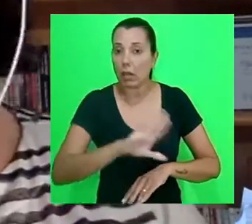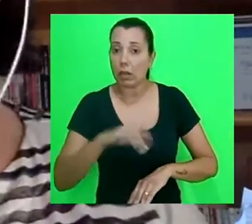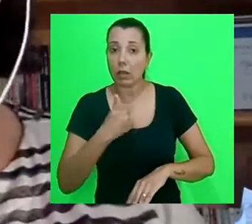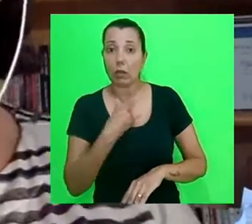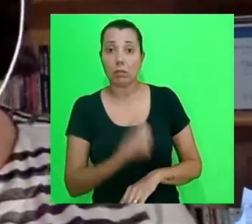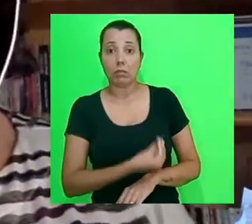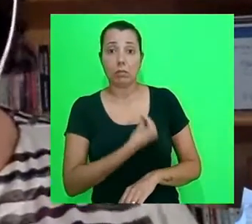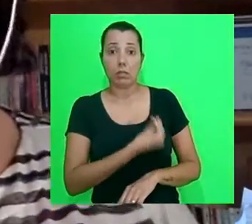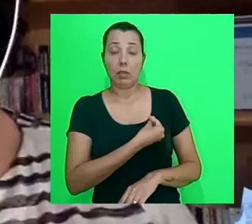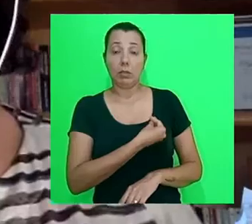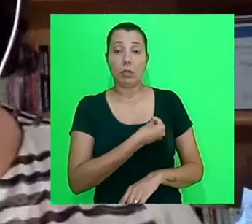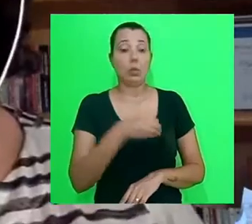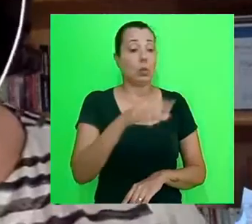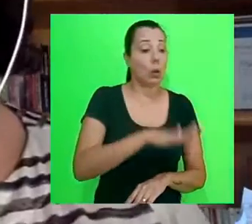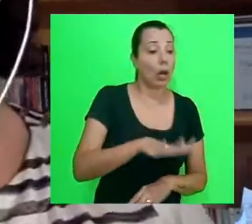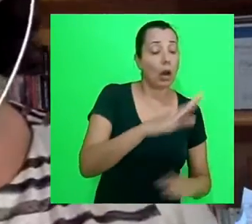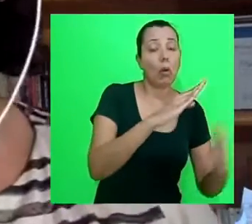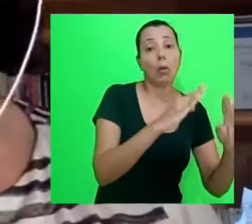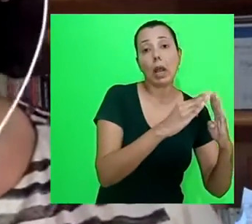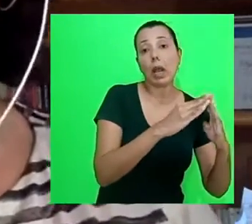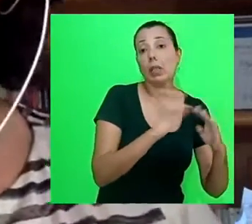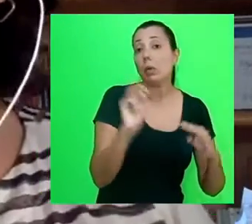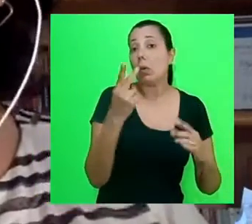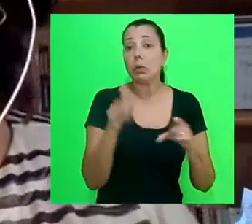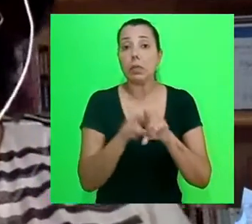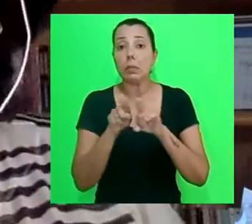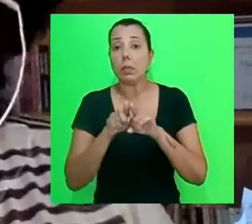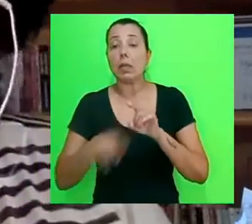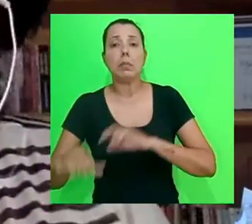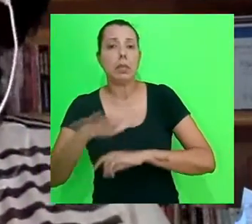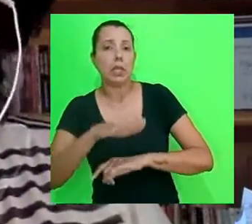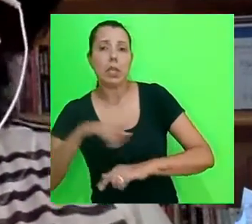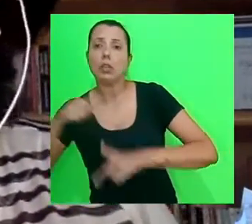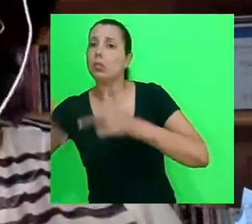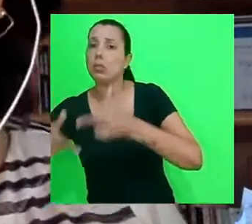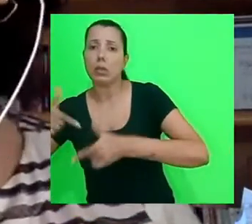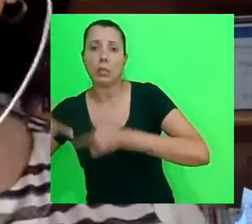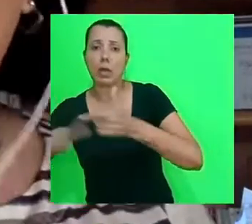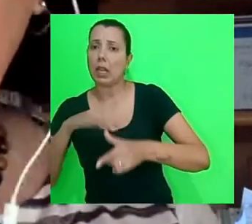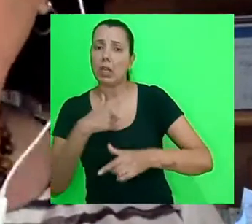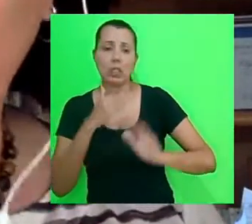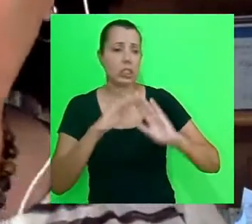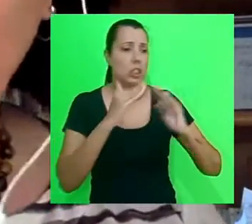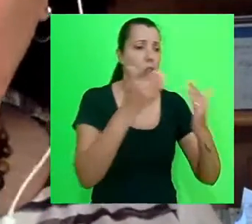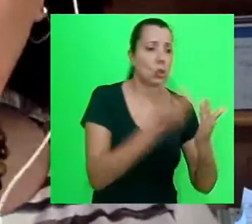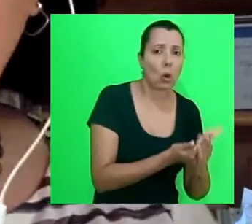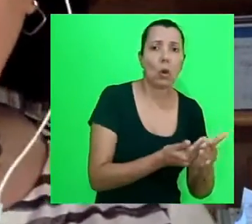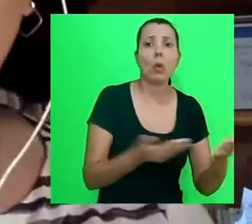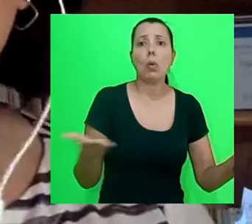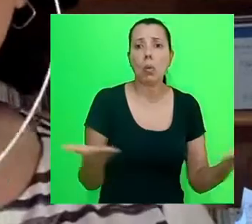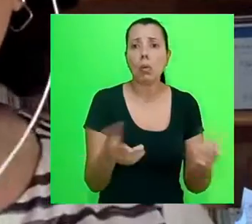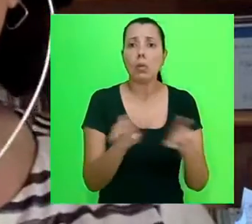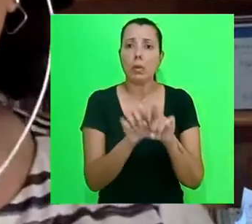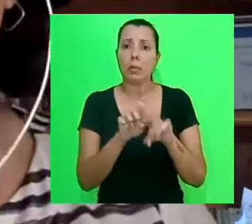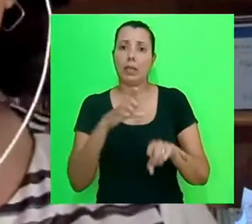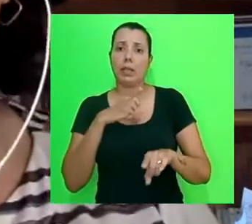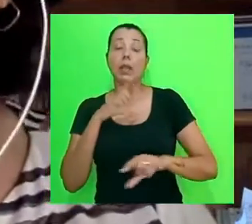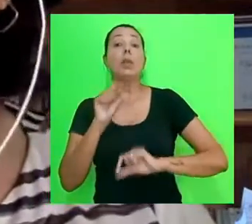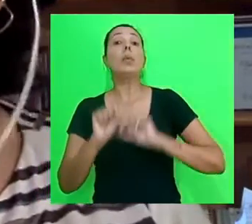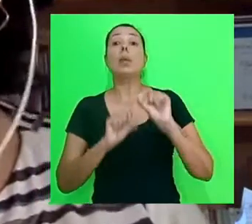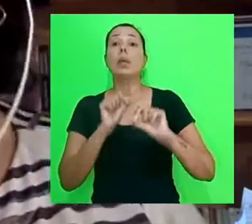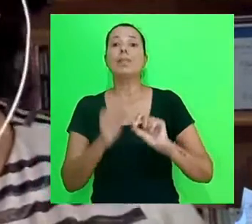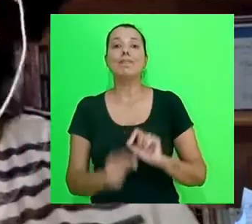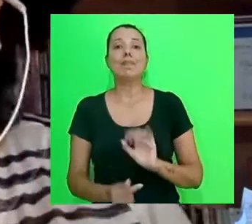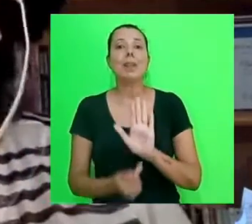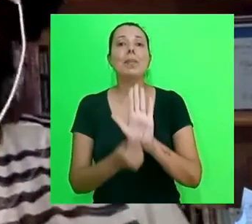o homem, né, deve se comportar de uma maneira superior ou mais empoderada do que as mulheres, e é isso que está na base